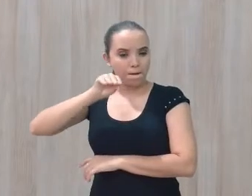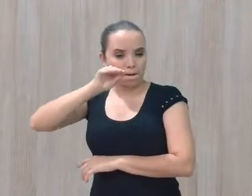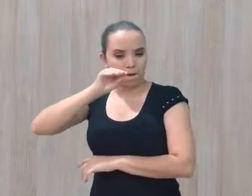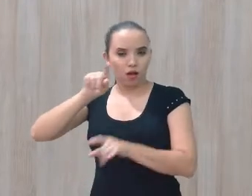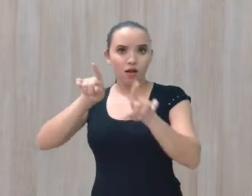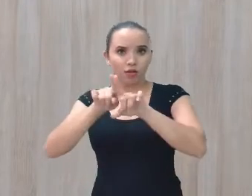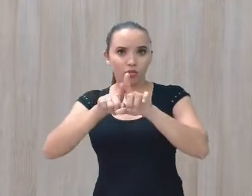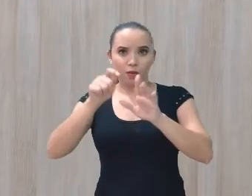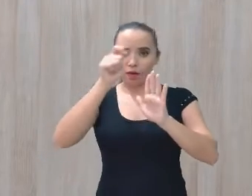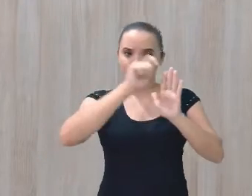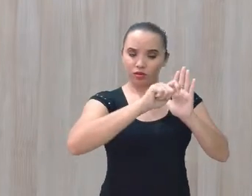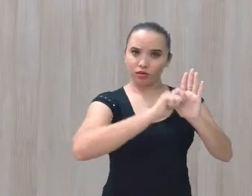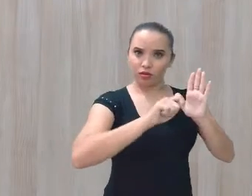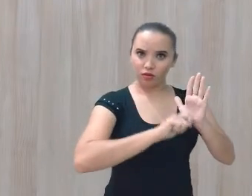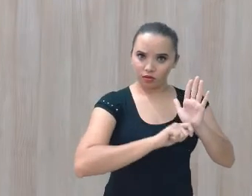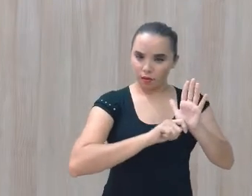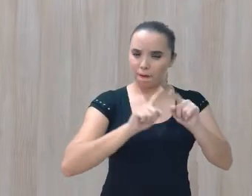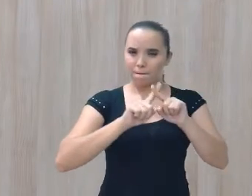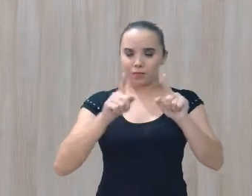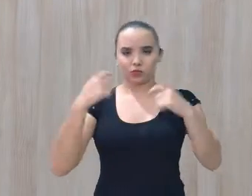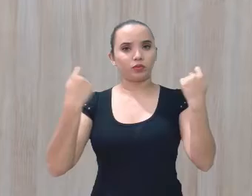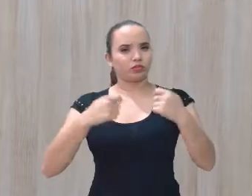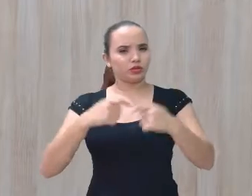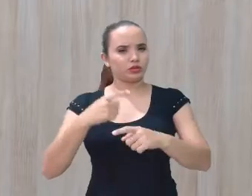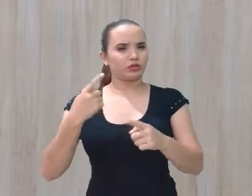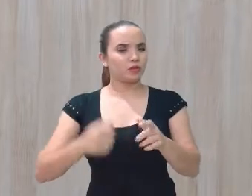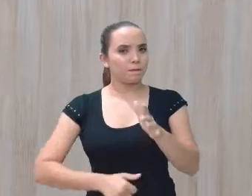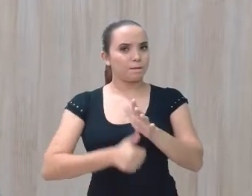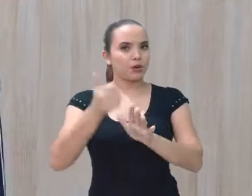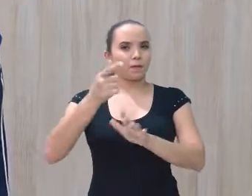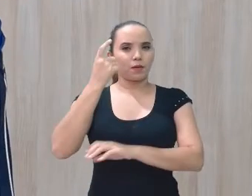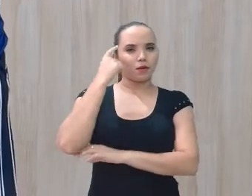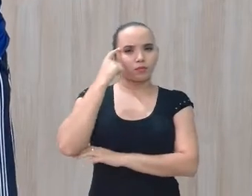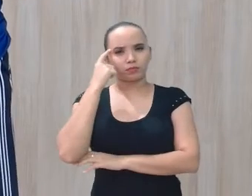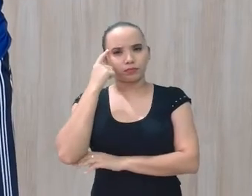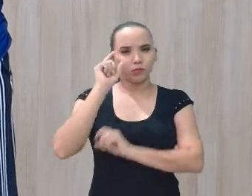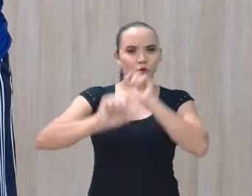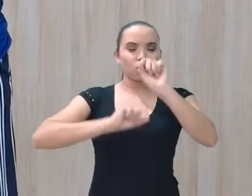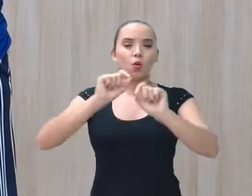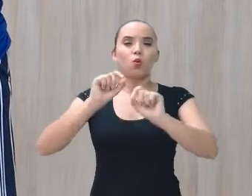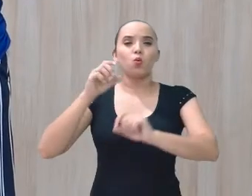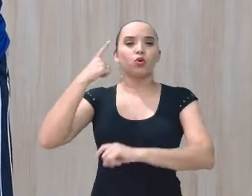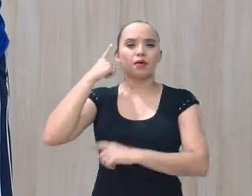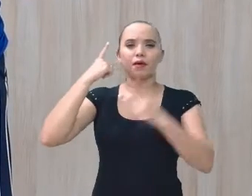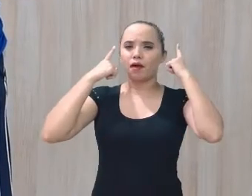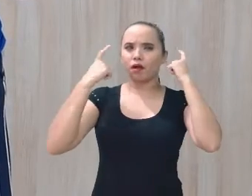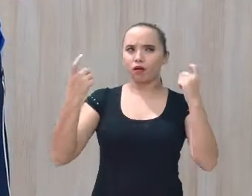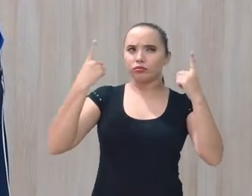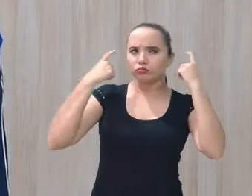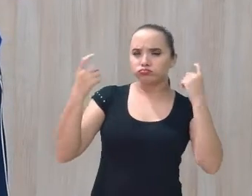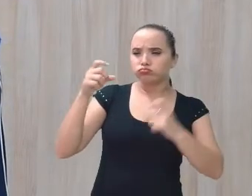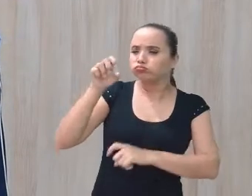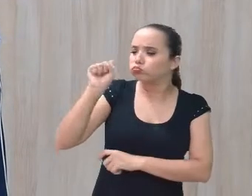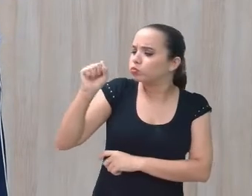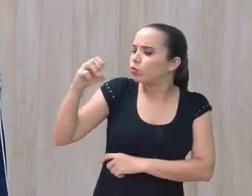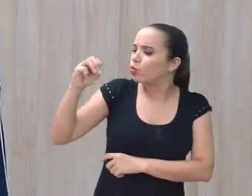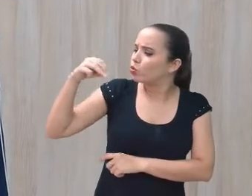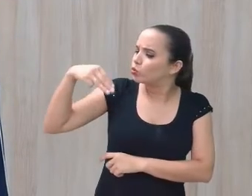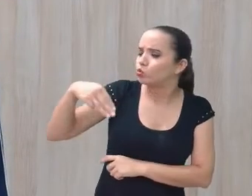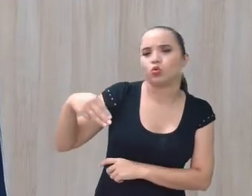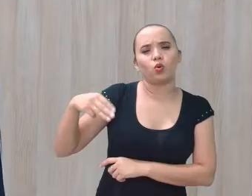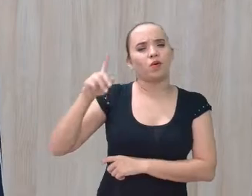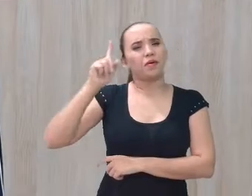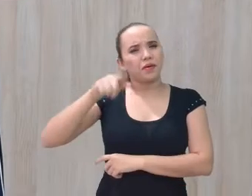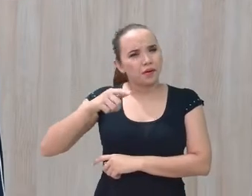também pensar no que é som, né? É um assunto tão corriqueiro, né? Faz parte da